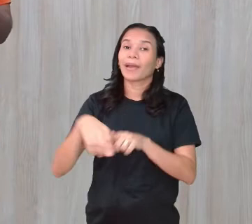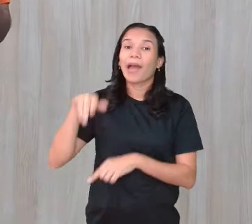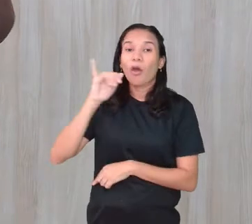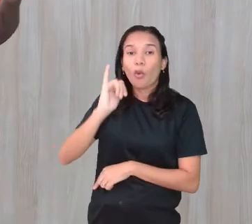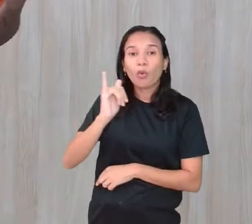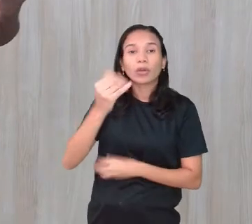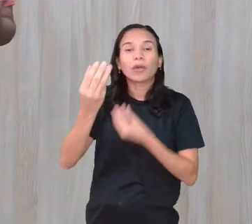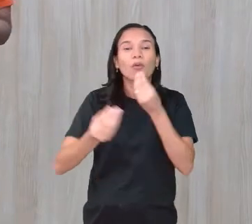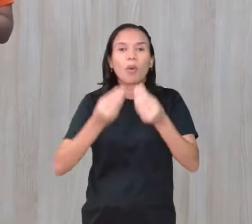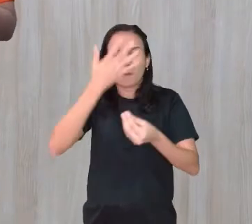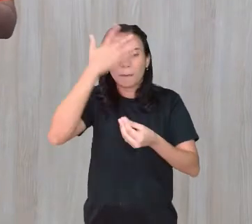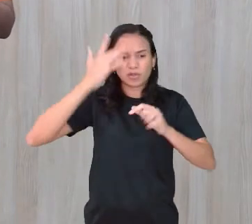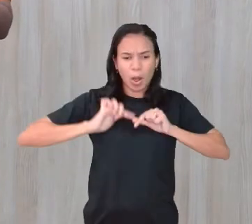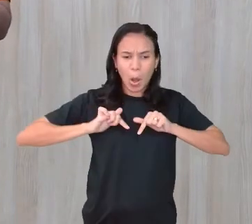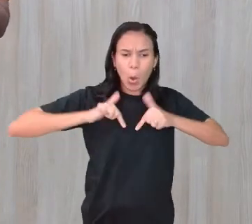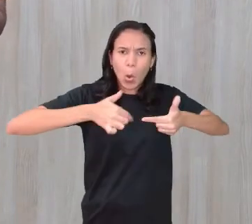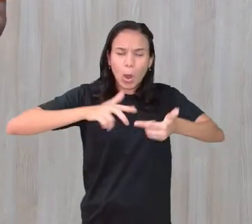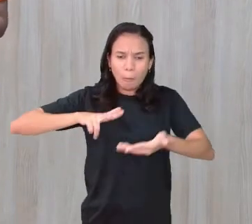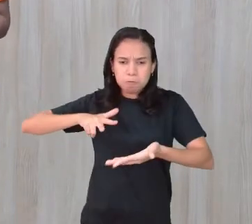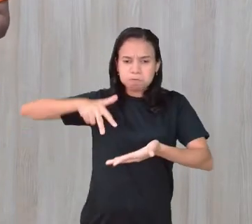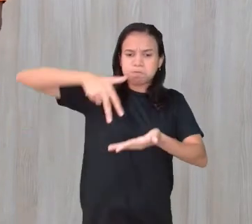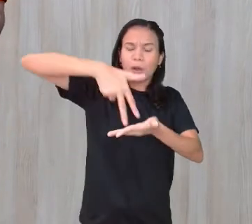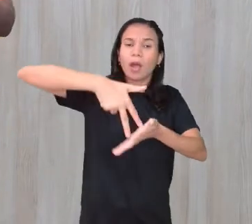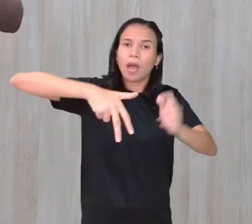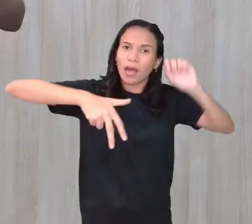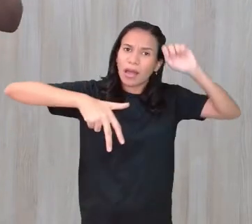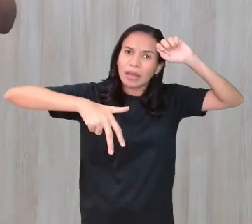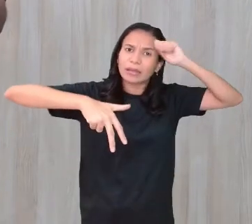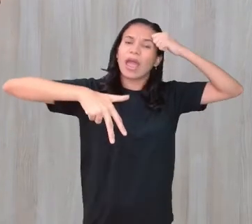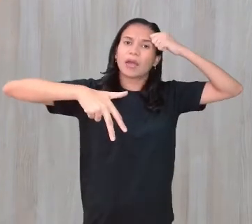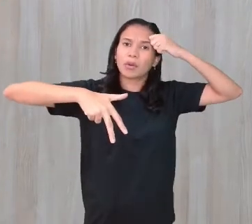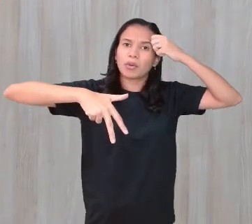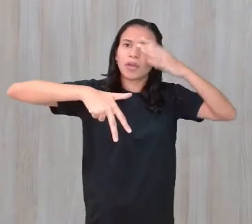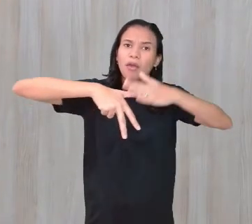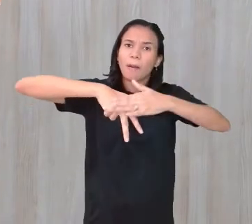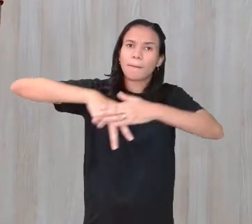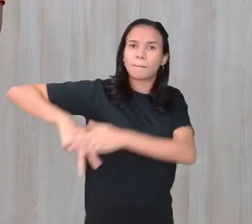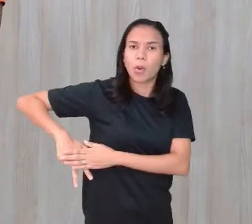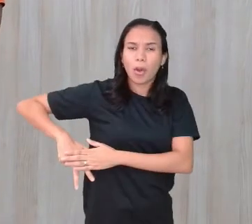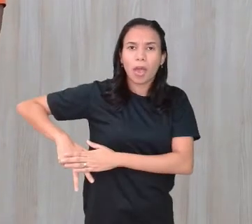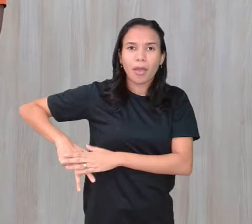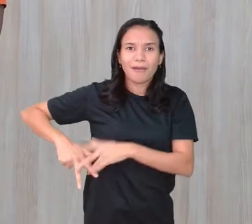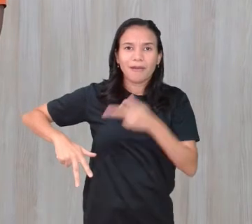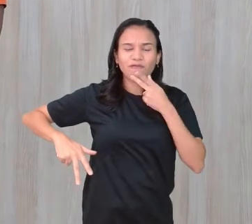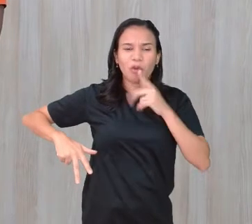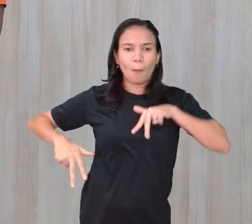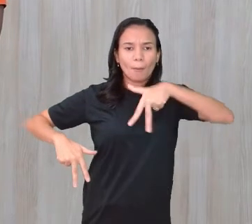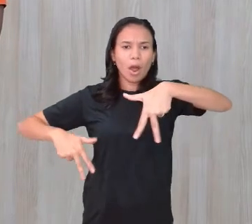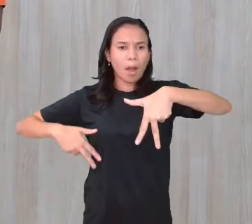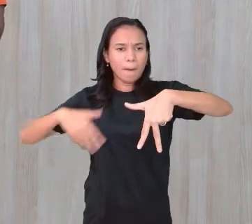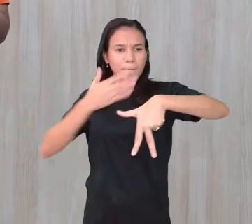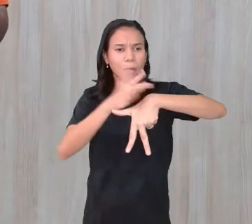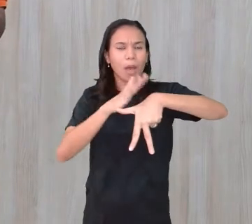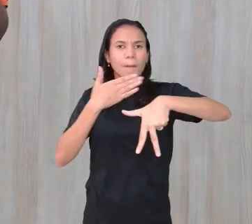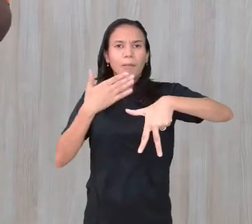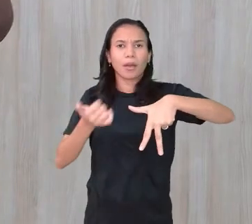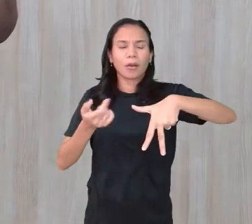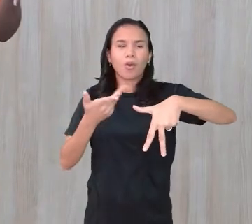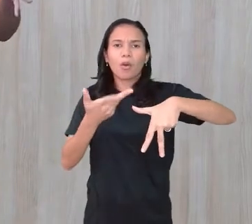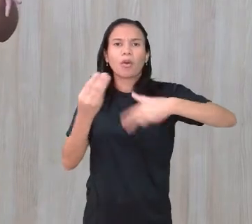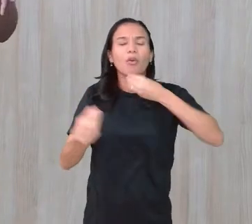desses heróis de negros que teve as suas histórias apagadas desde o descobrimento, né, por